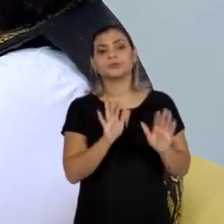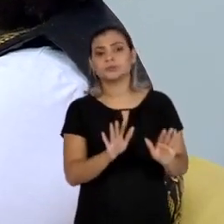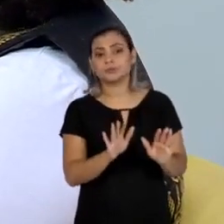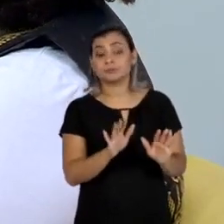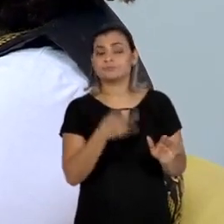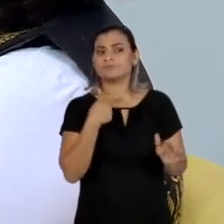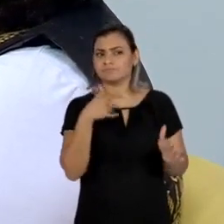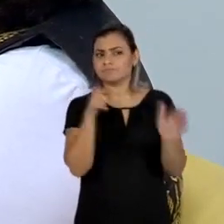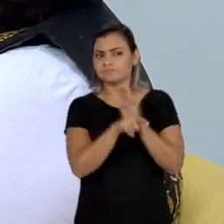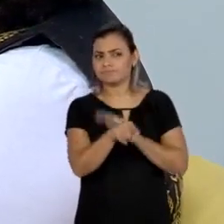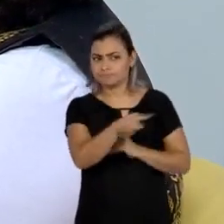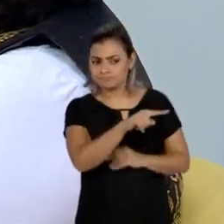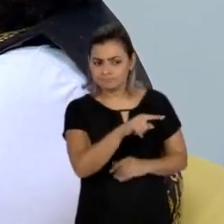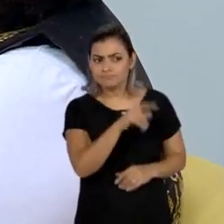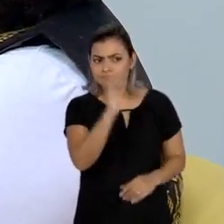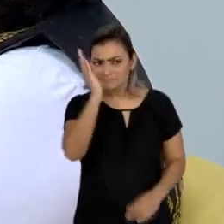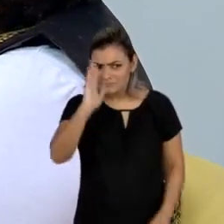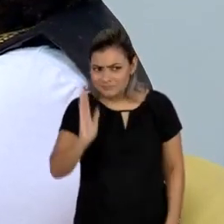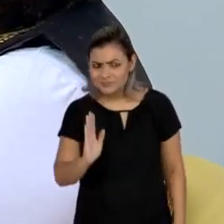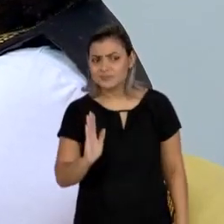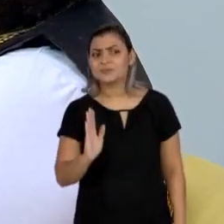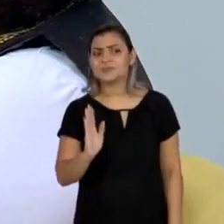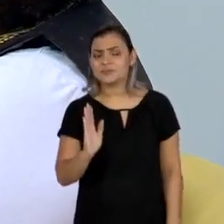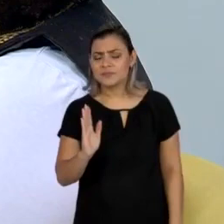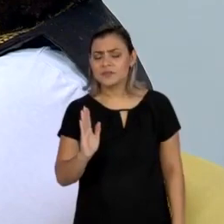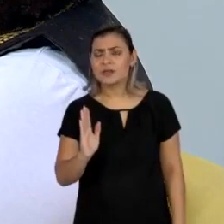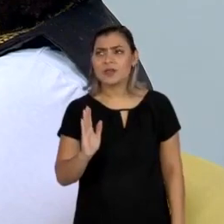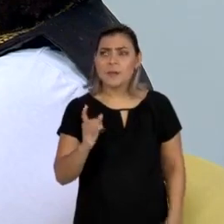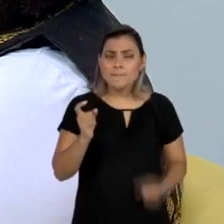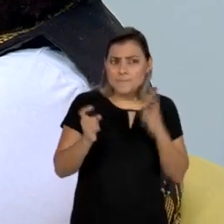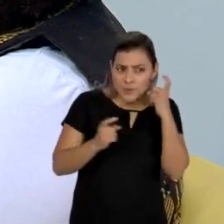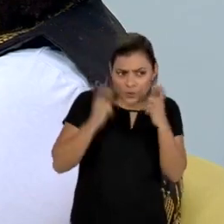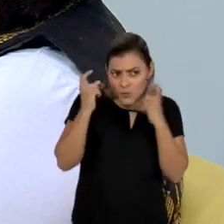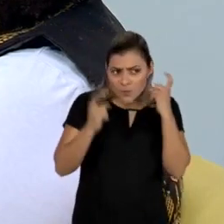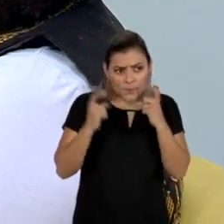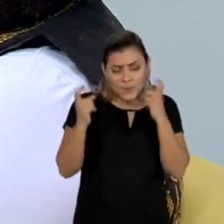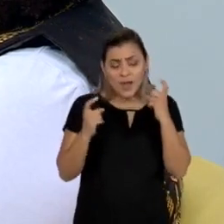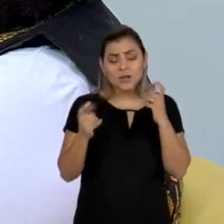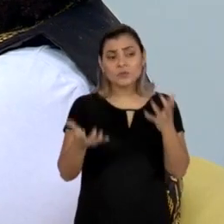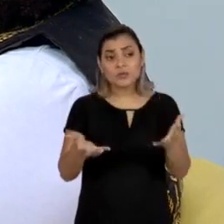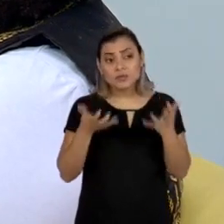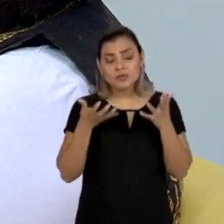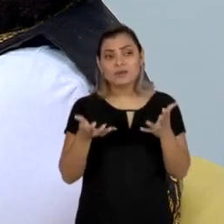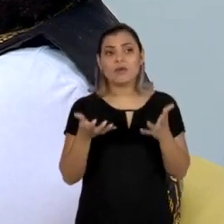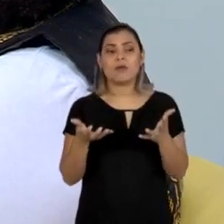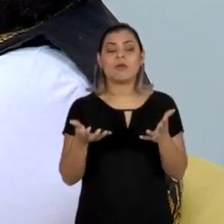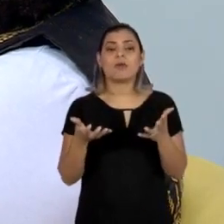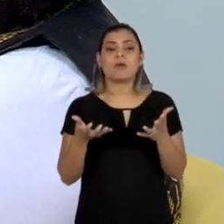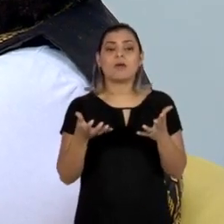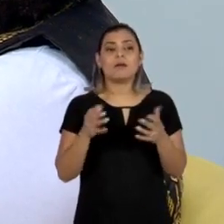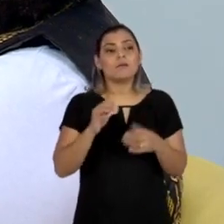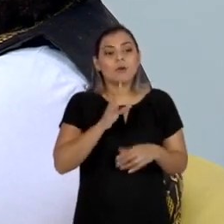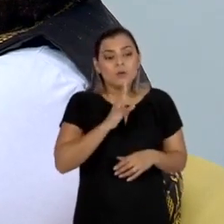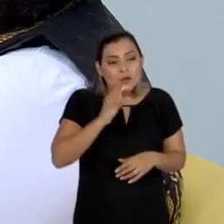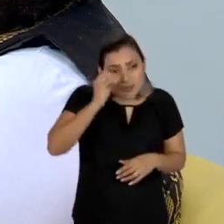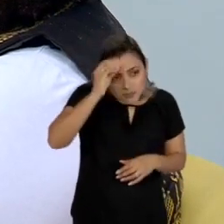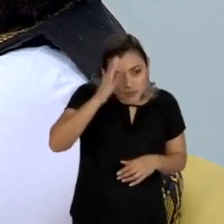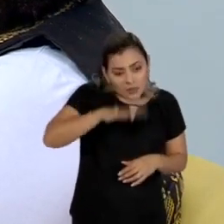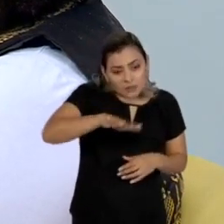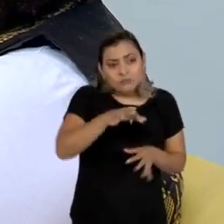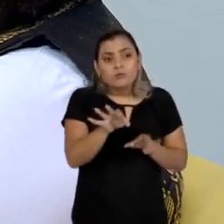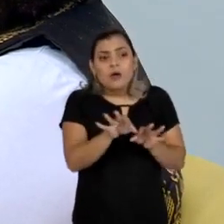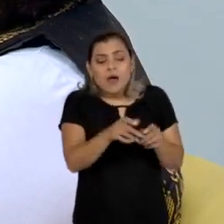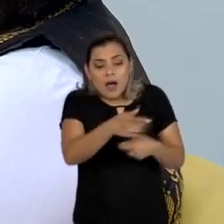que eu te pergunto. O brasileiro, ele está mais preocupado em adquirir conhecimento sobre